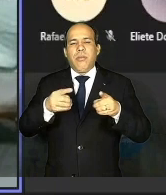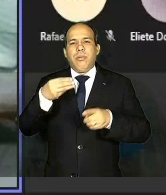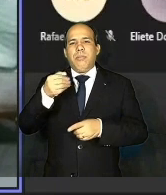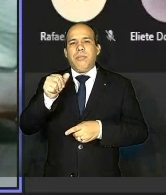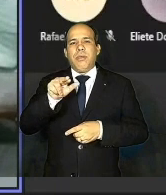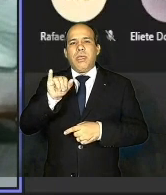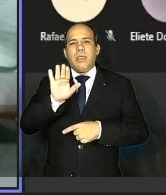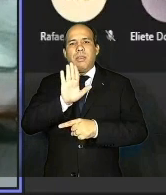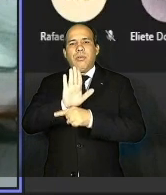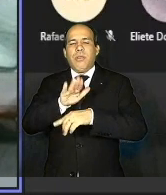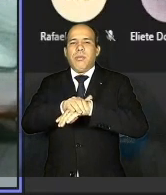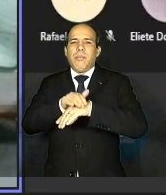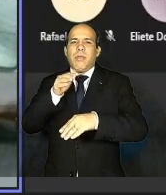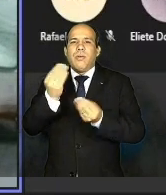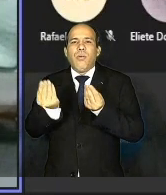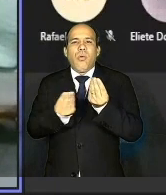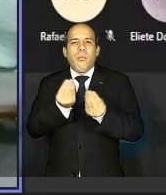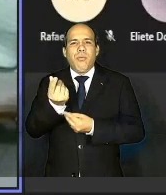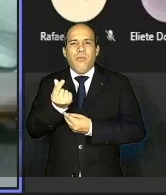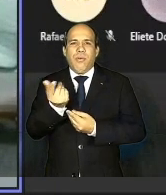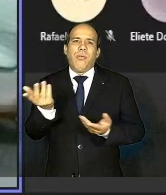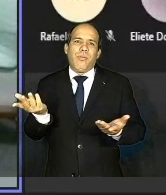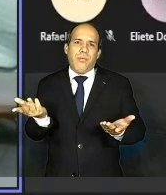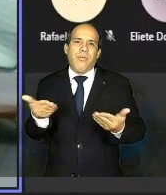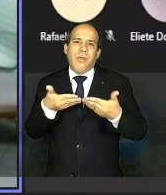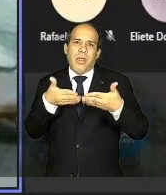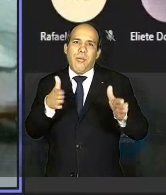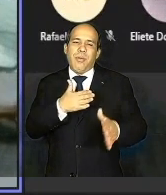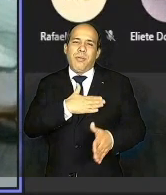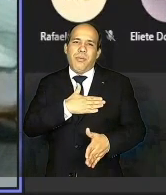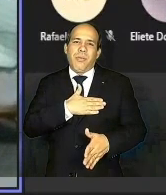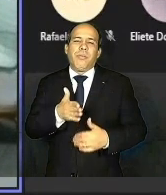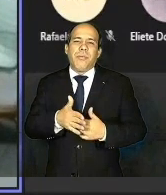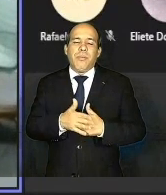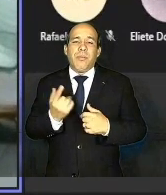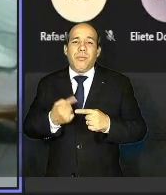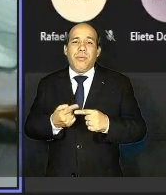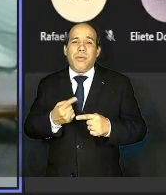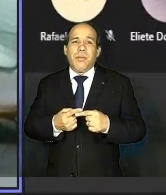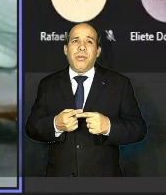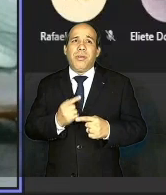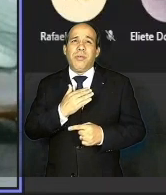mas aí eu acho que o desembargador Maruzan vai precisar de ser um pouco mais condescendente também nesses valores